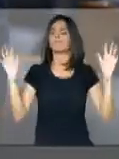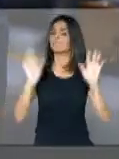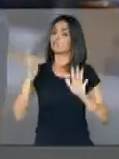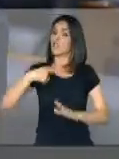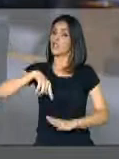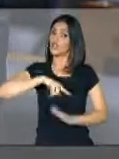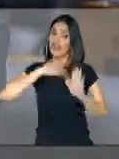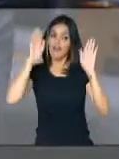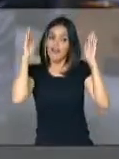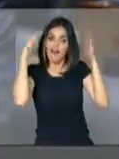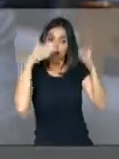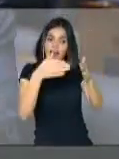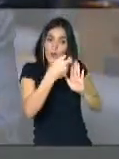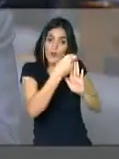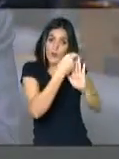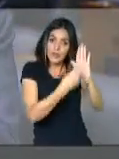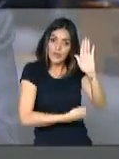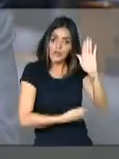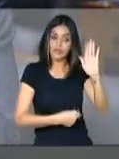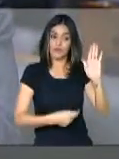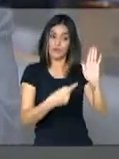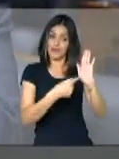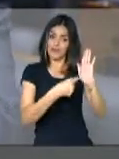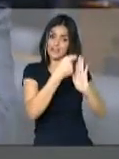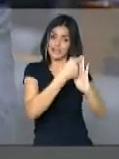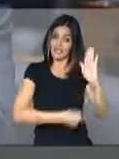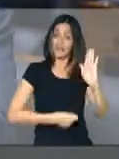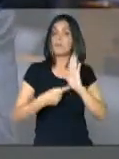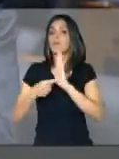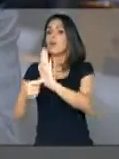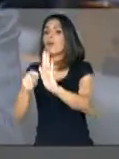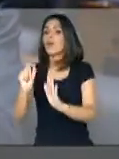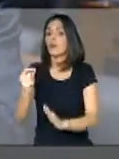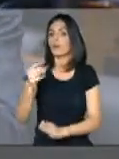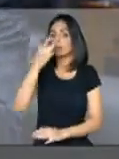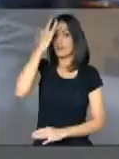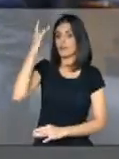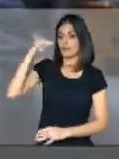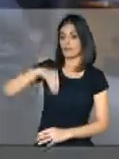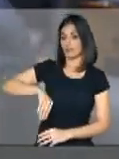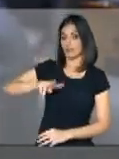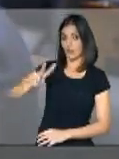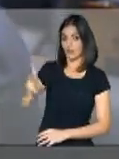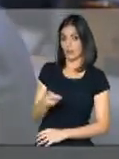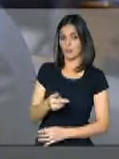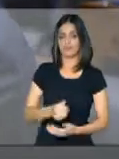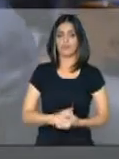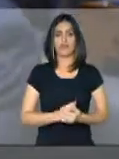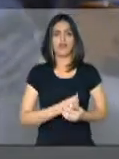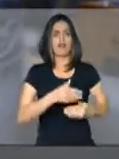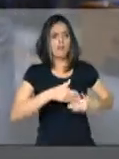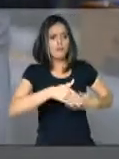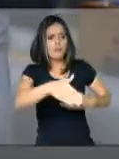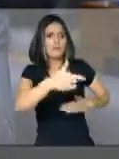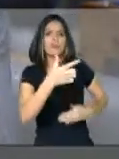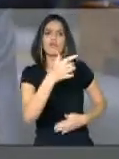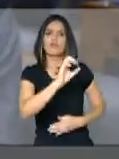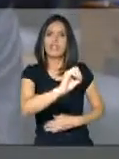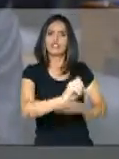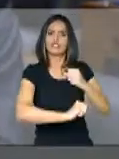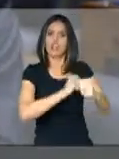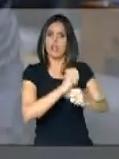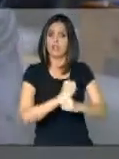texto demonstra hoje é que uma pessoa que ganha R$ 2.000, que trabalha por 20 anos, que tenha